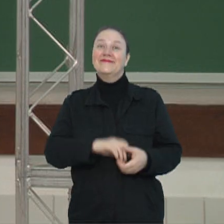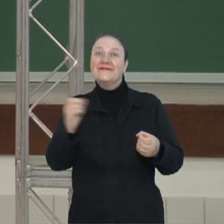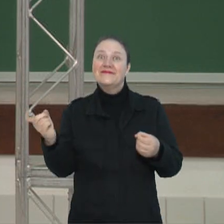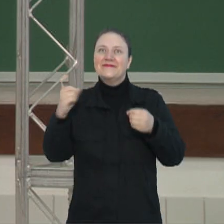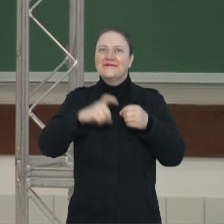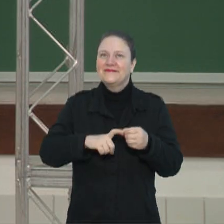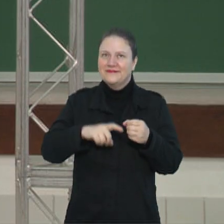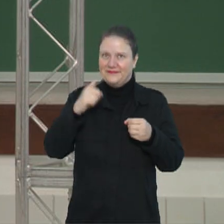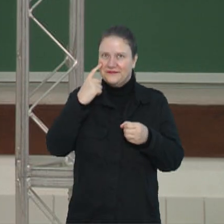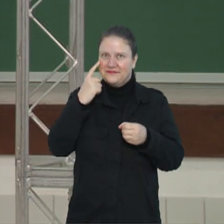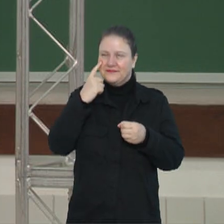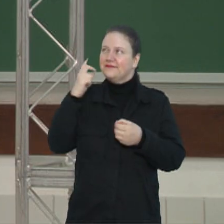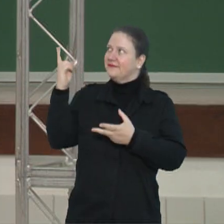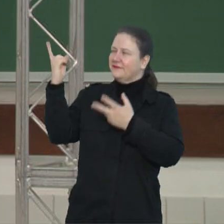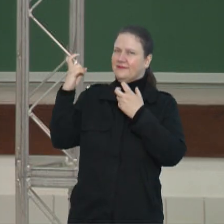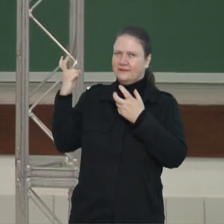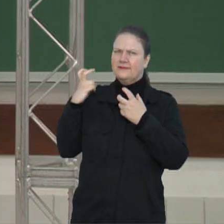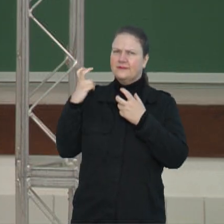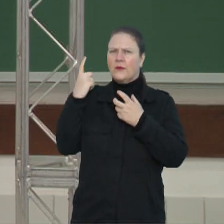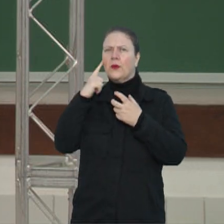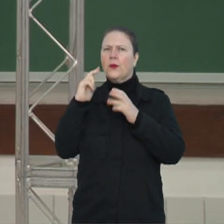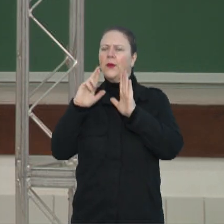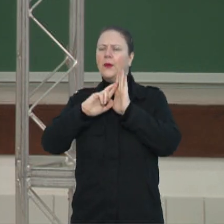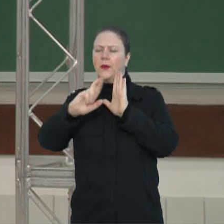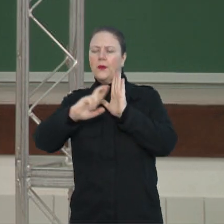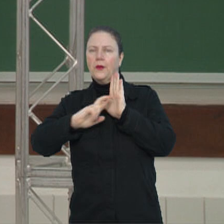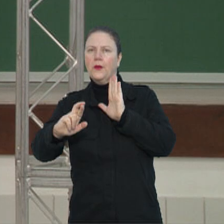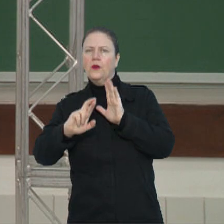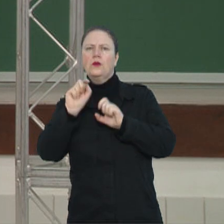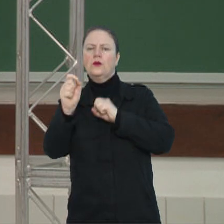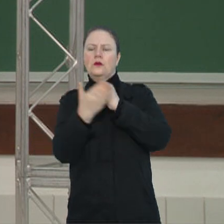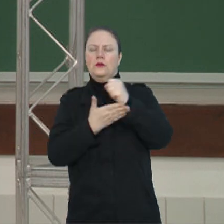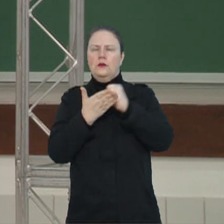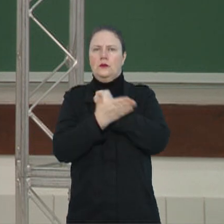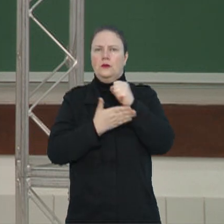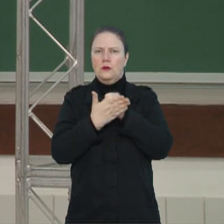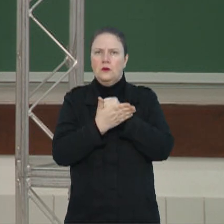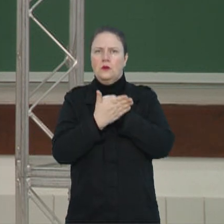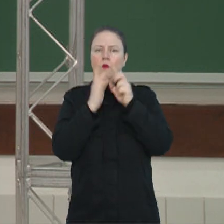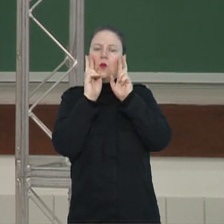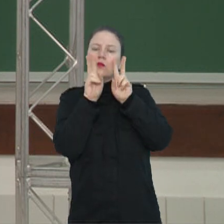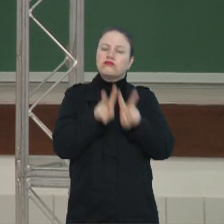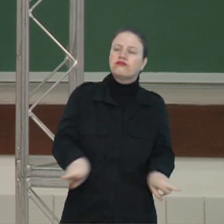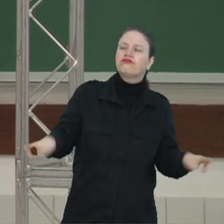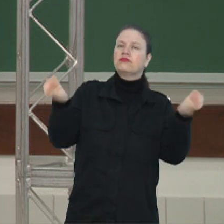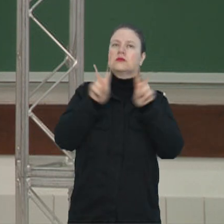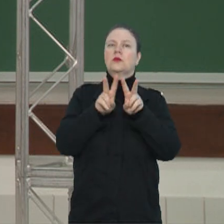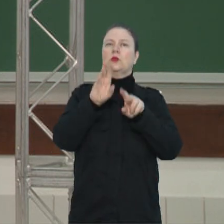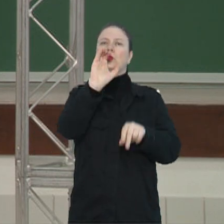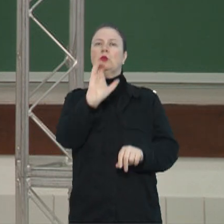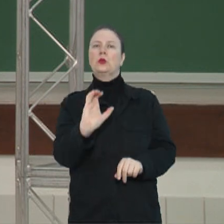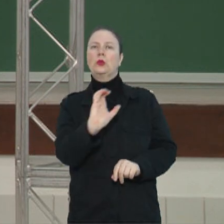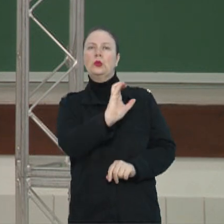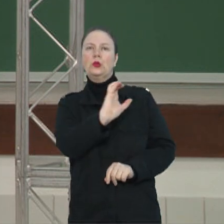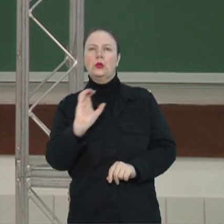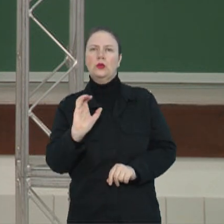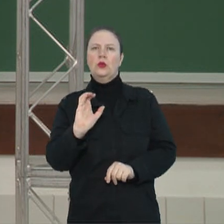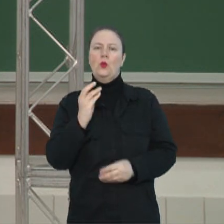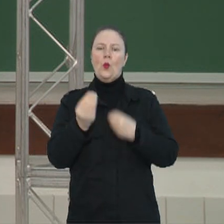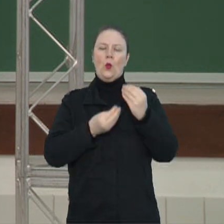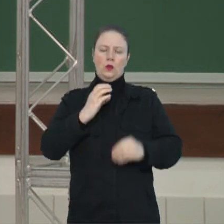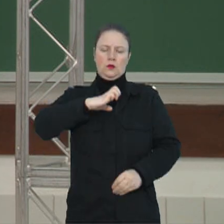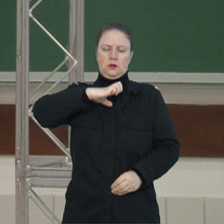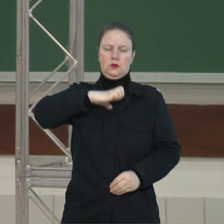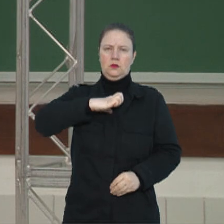Voltando aqui então, pessoal, conseguiu responder ali quais são os fundamentos que estão por trás da visão cristã sobre a ética, sobre o comportamento do ser